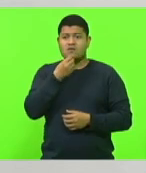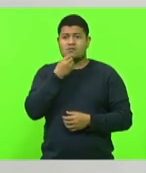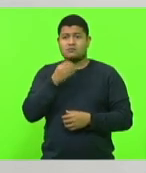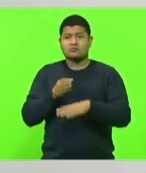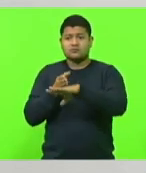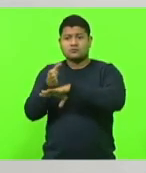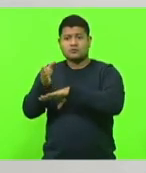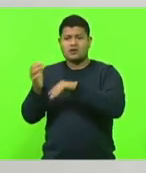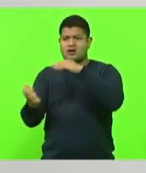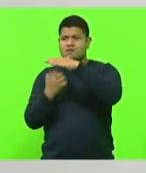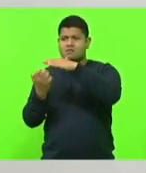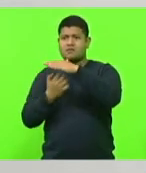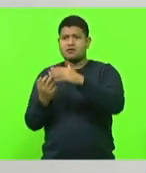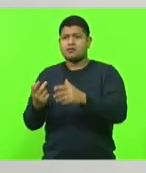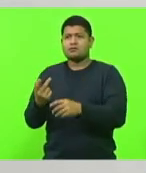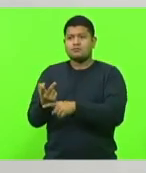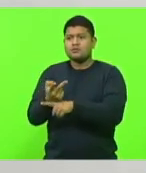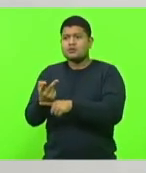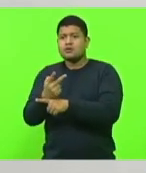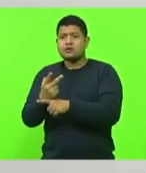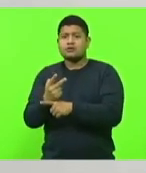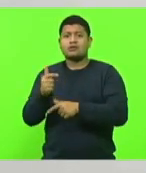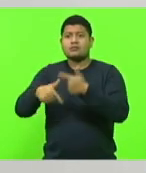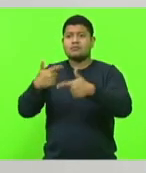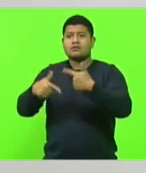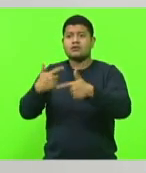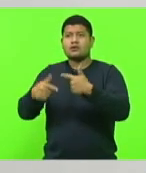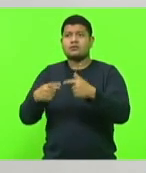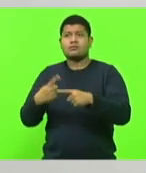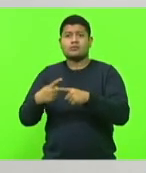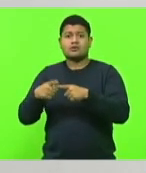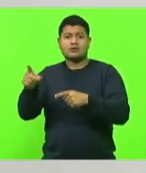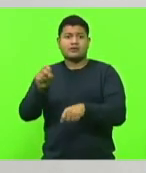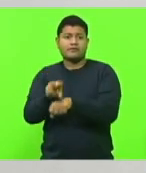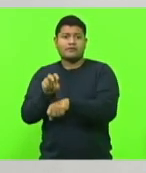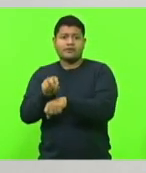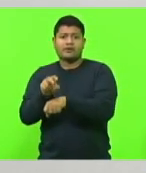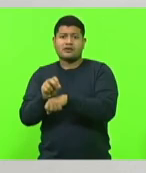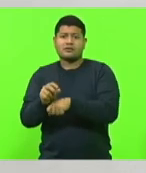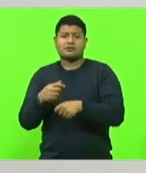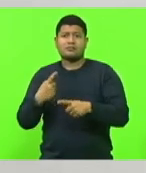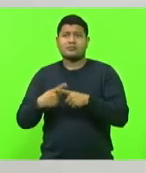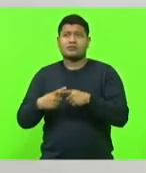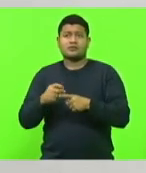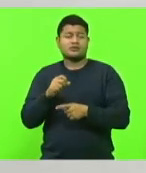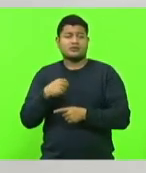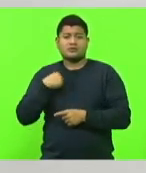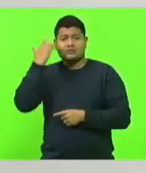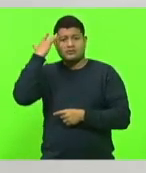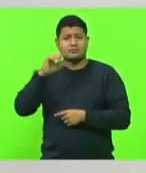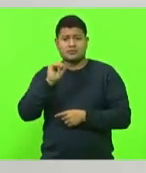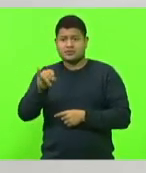empresa, eles vão dizer, não tem vaga, porque daqui a pouco a gente não sabe se tu vai servir o batalhão ou não.